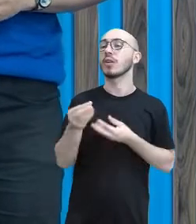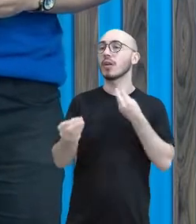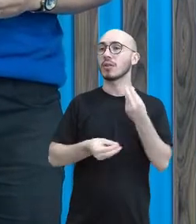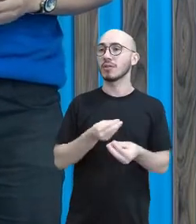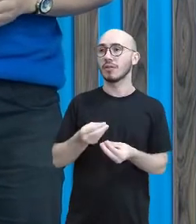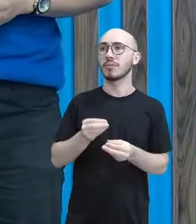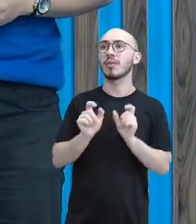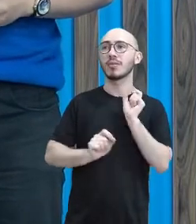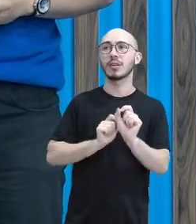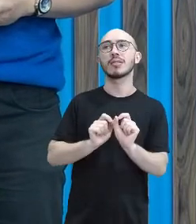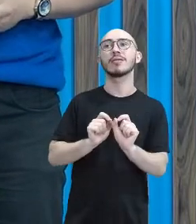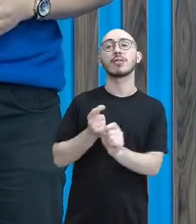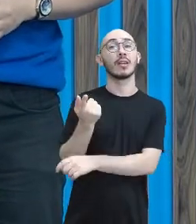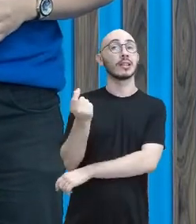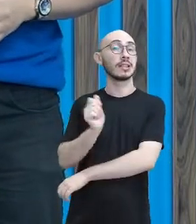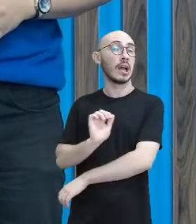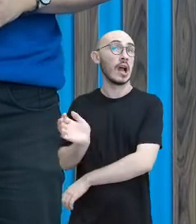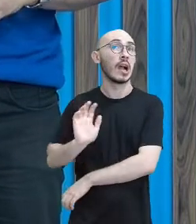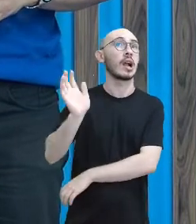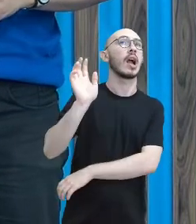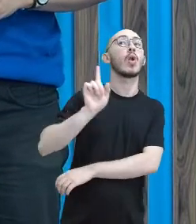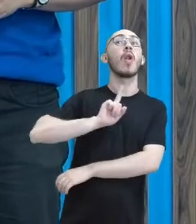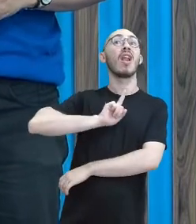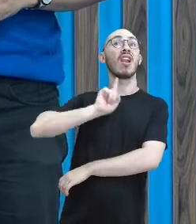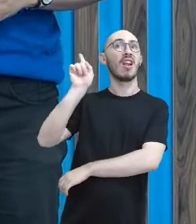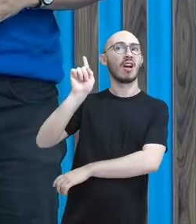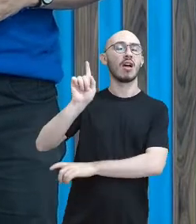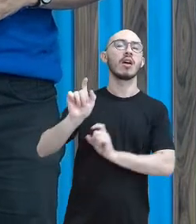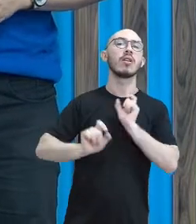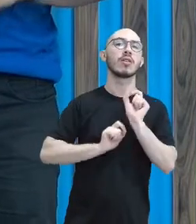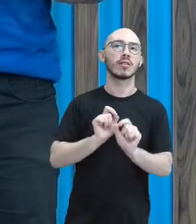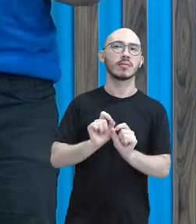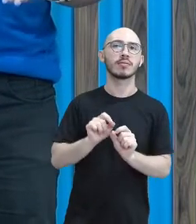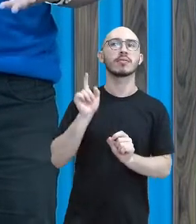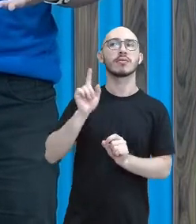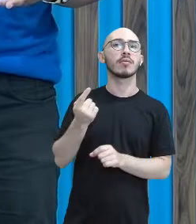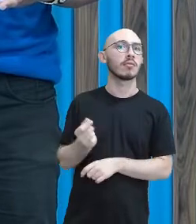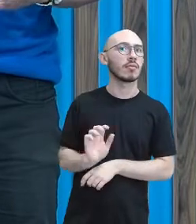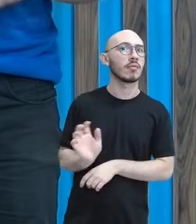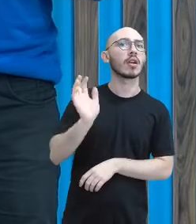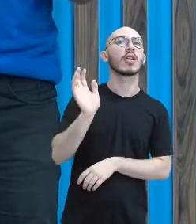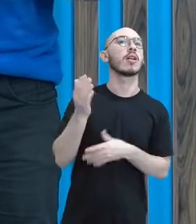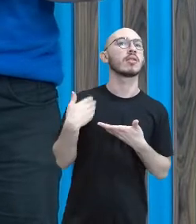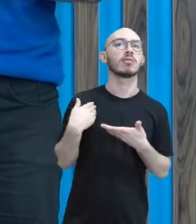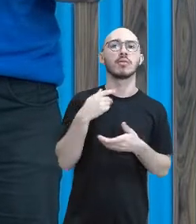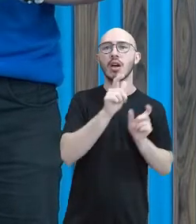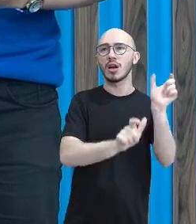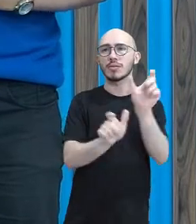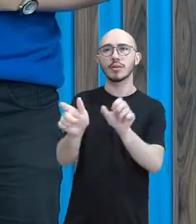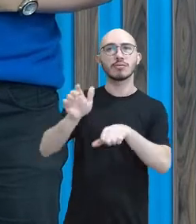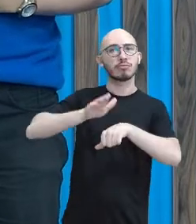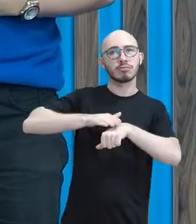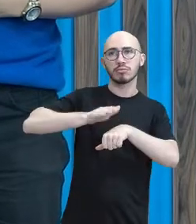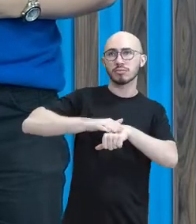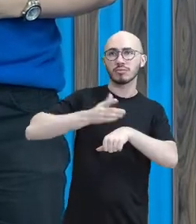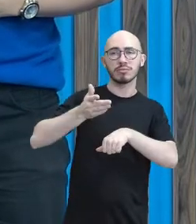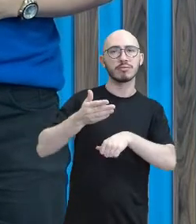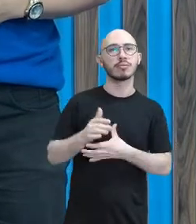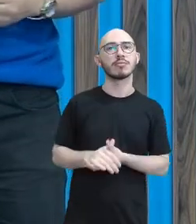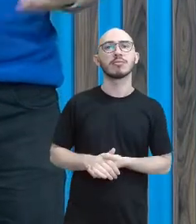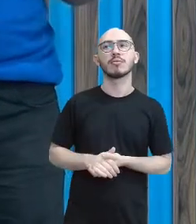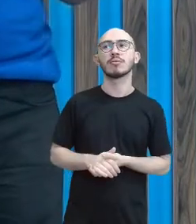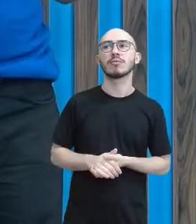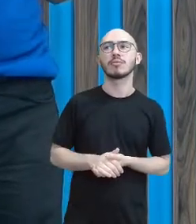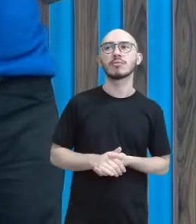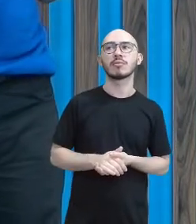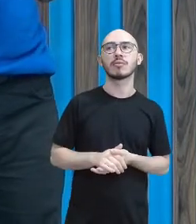é bem caro para fazer essas coisas, tanto que é tão caro que as pessoas se inventam de fazer e